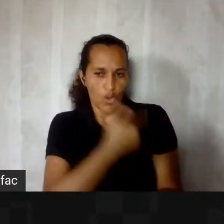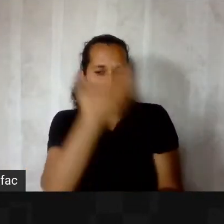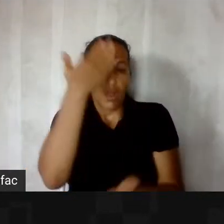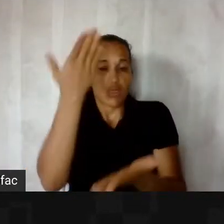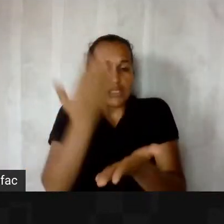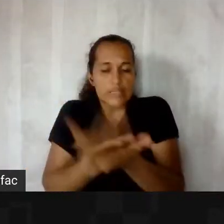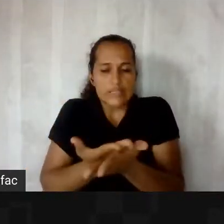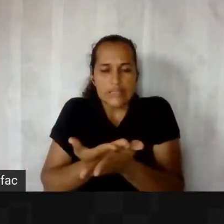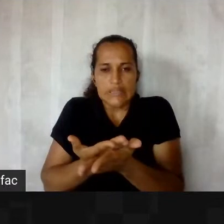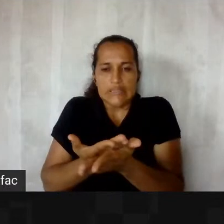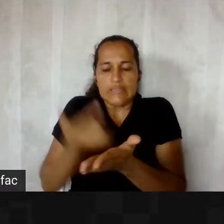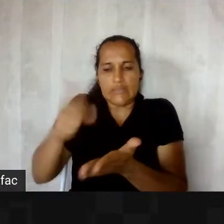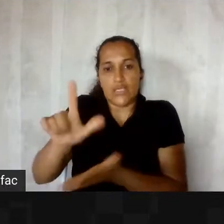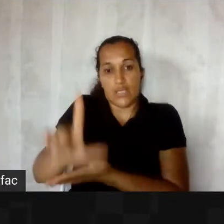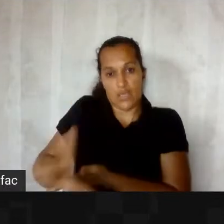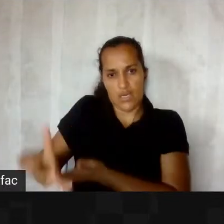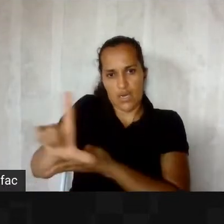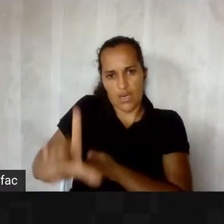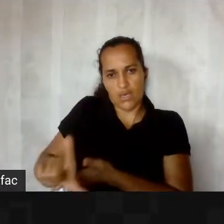motivado